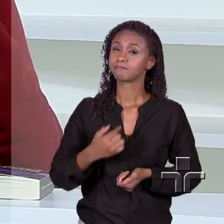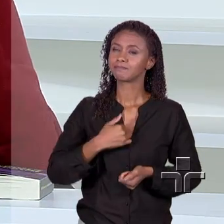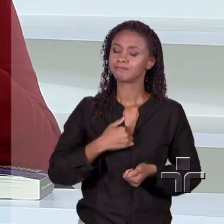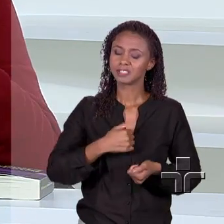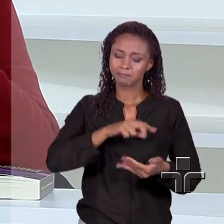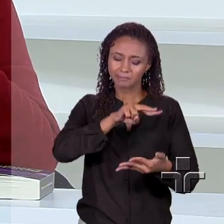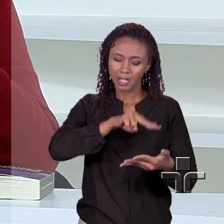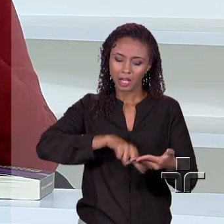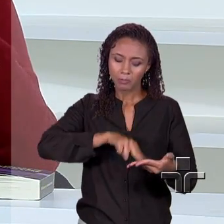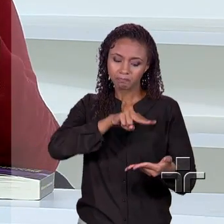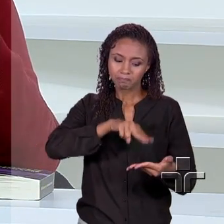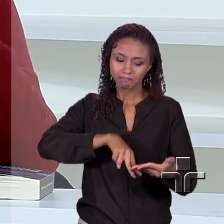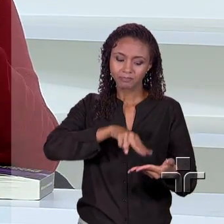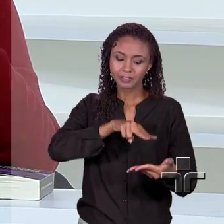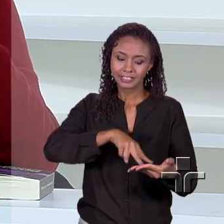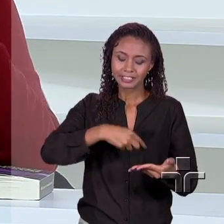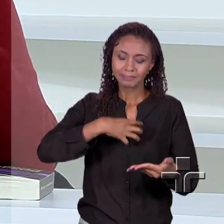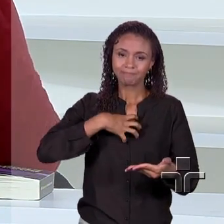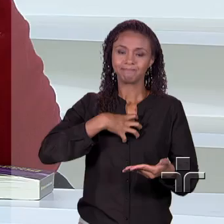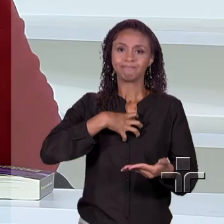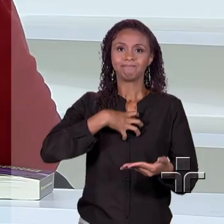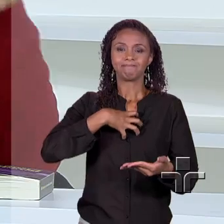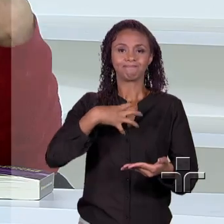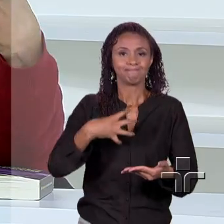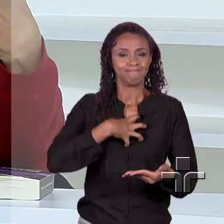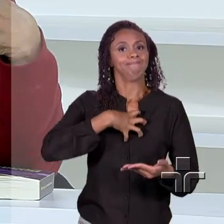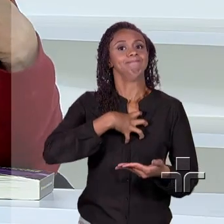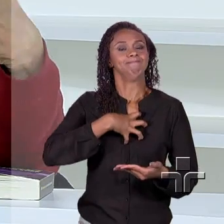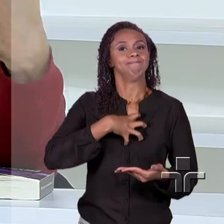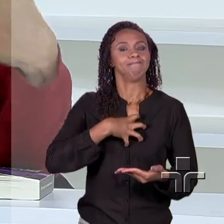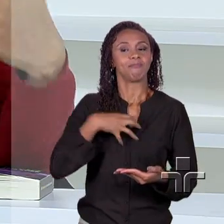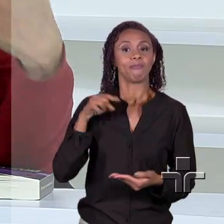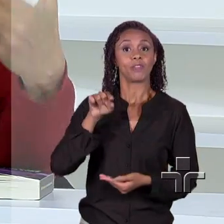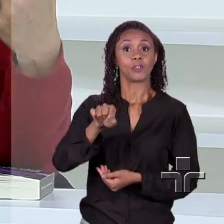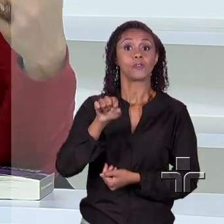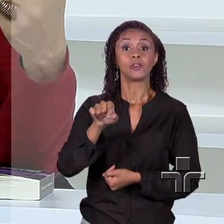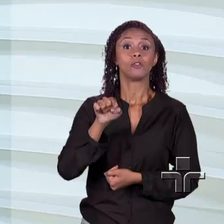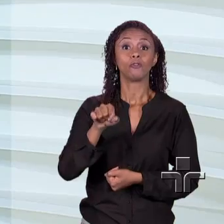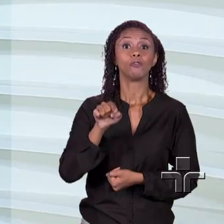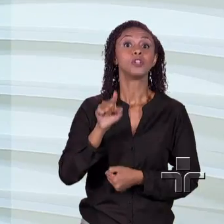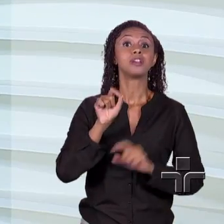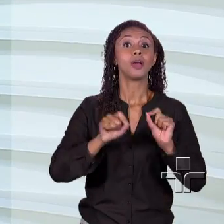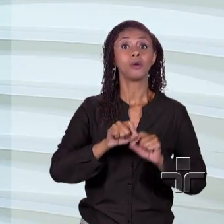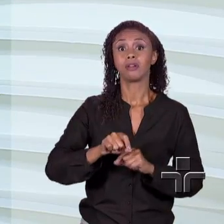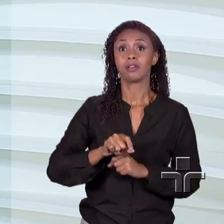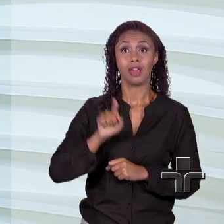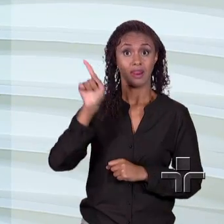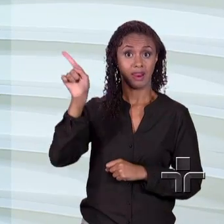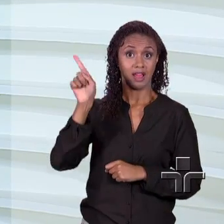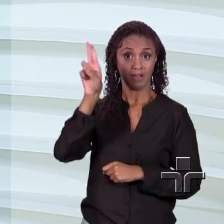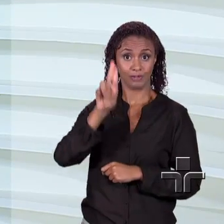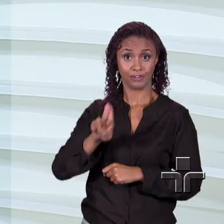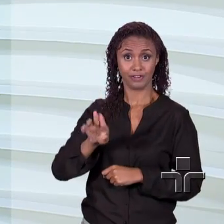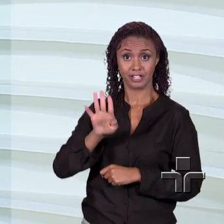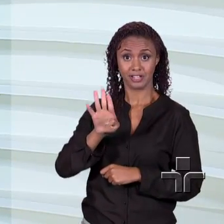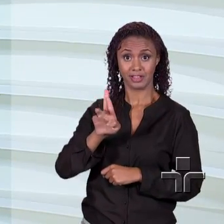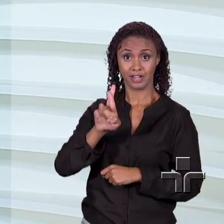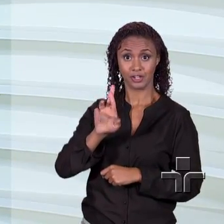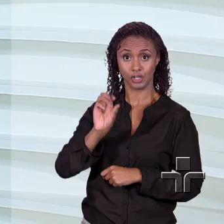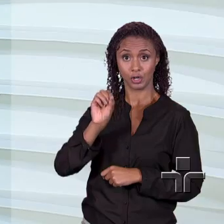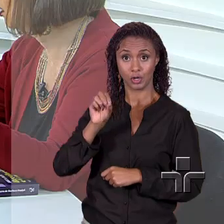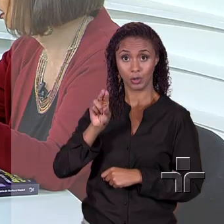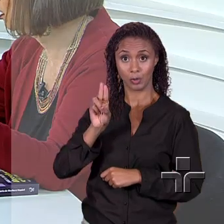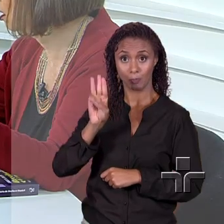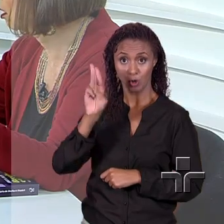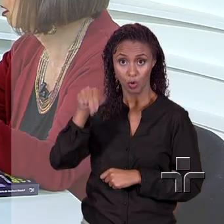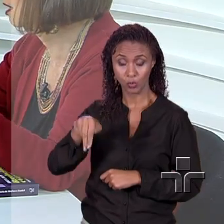aqui, me marca a sua presença como professor de história na Brown. Uma das poucas pessoas que eu